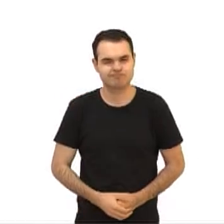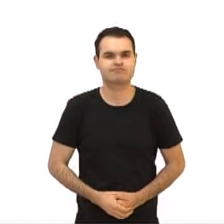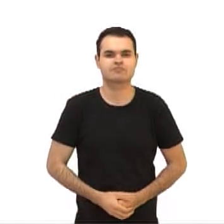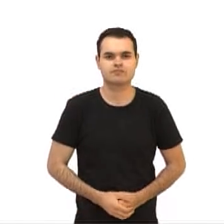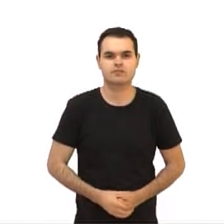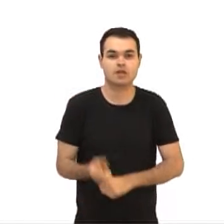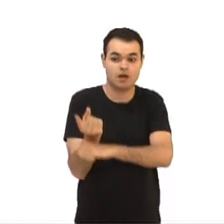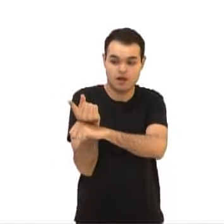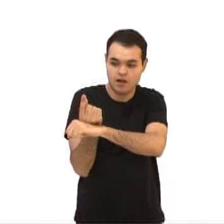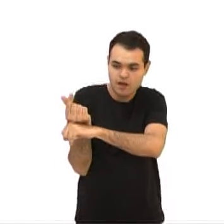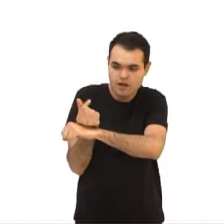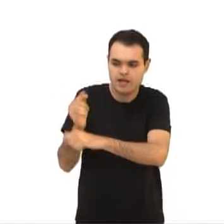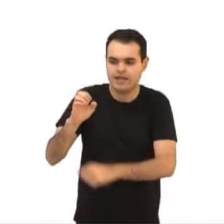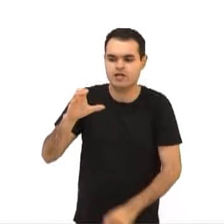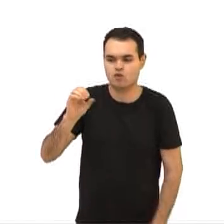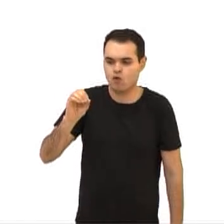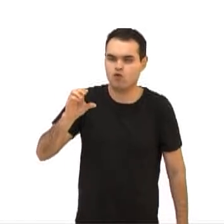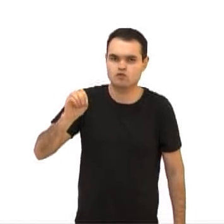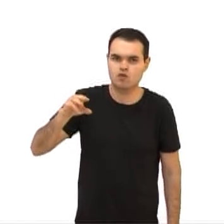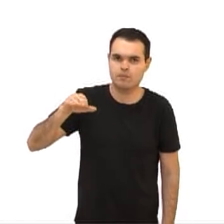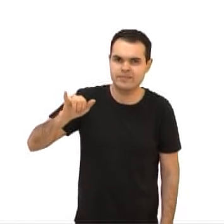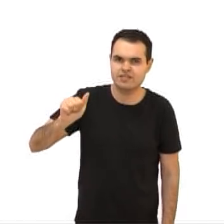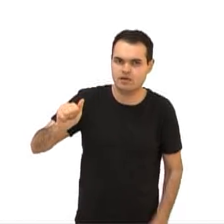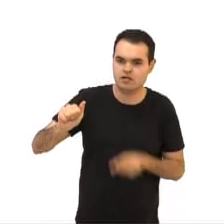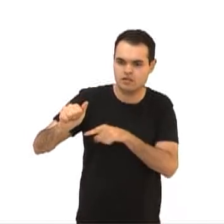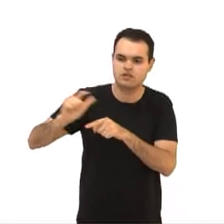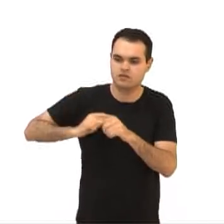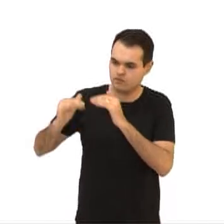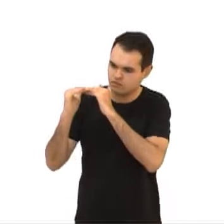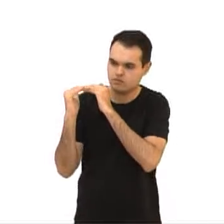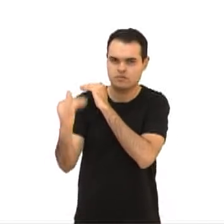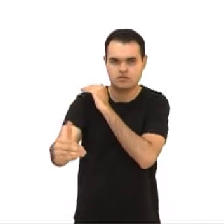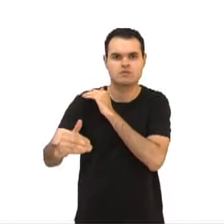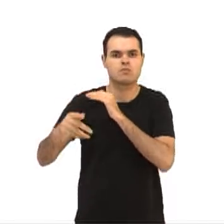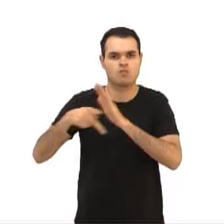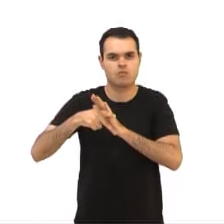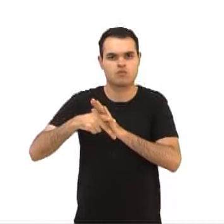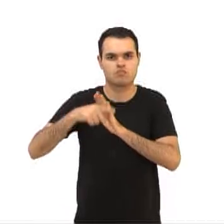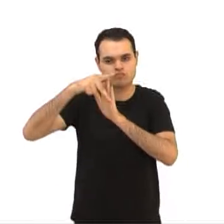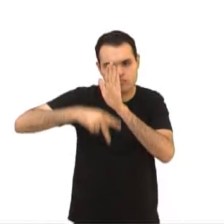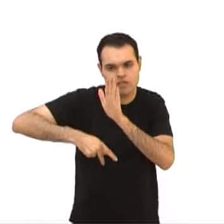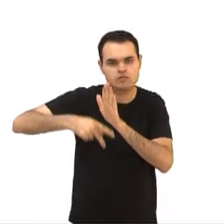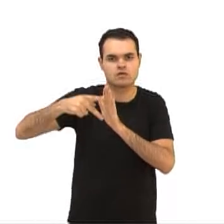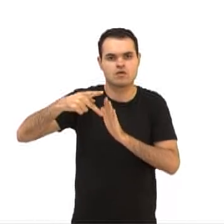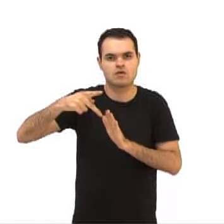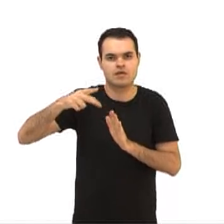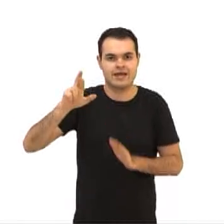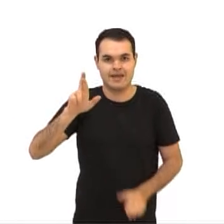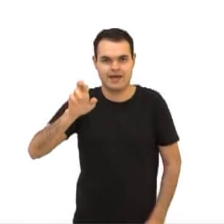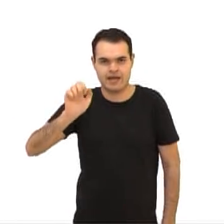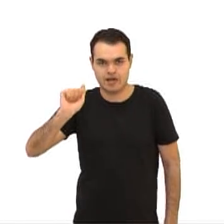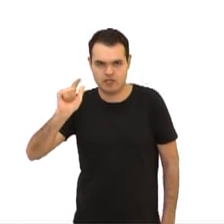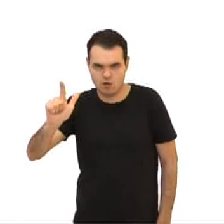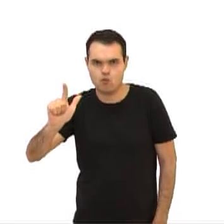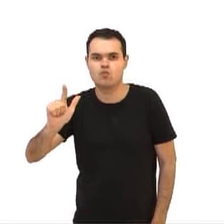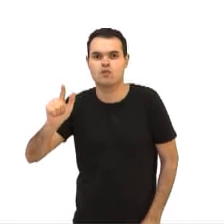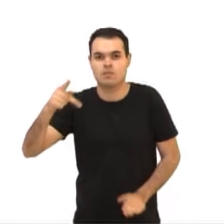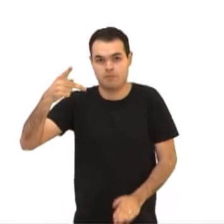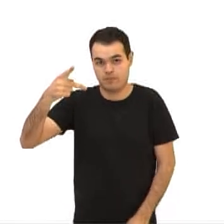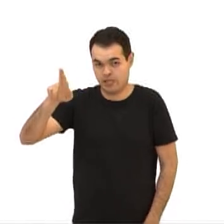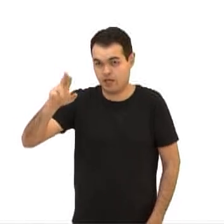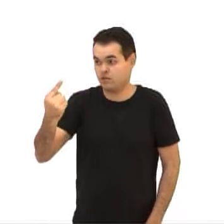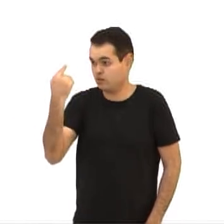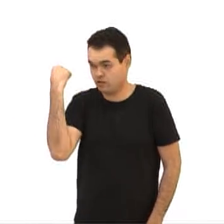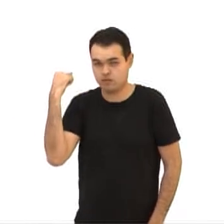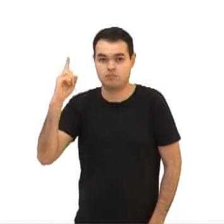Na economia, além daquela estabilidade gerada desde o início do Plano Real em 1990, 1994,